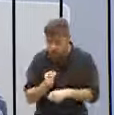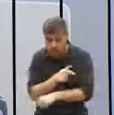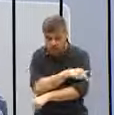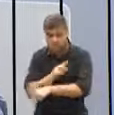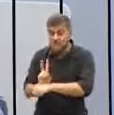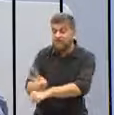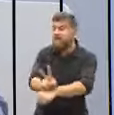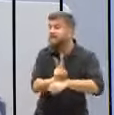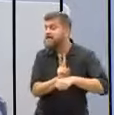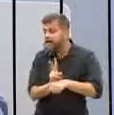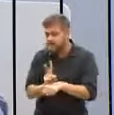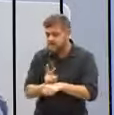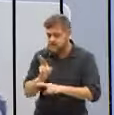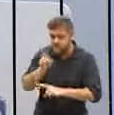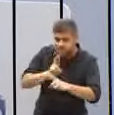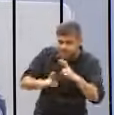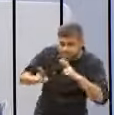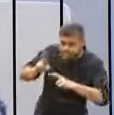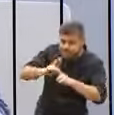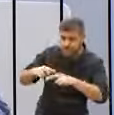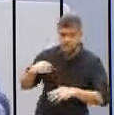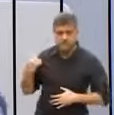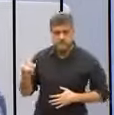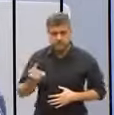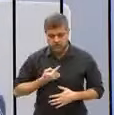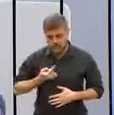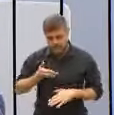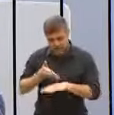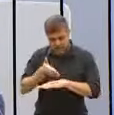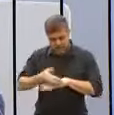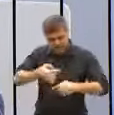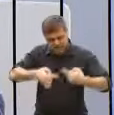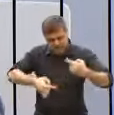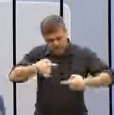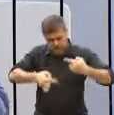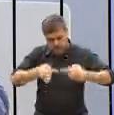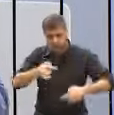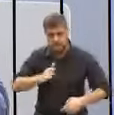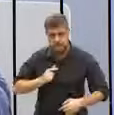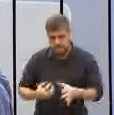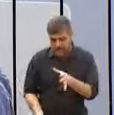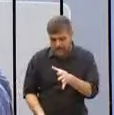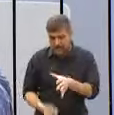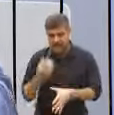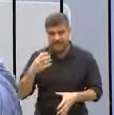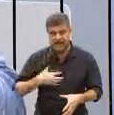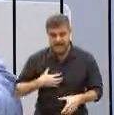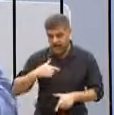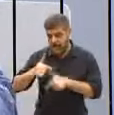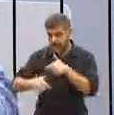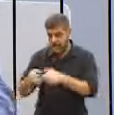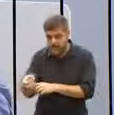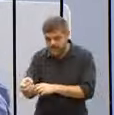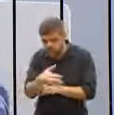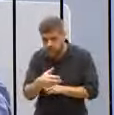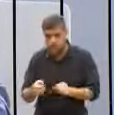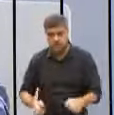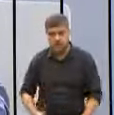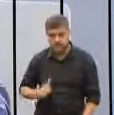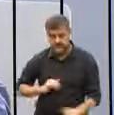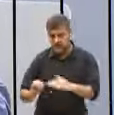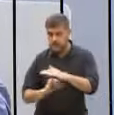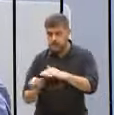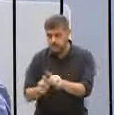fiscalização, acompanhamento. Inclusive, a gente vem participando de uma discussão para a criação de novos serviços ou de ampliação de